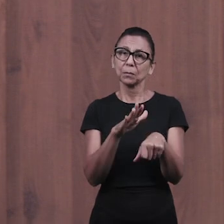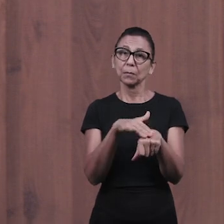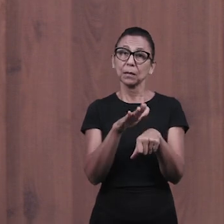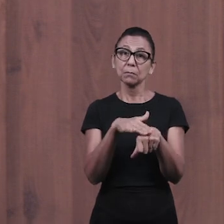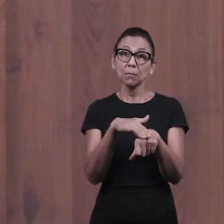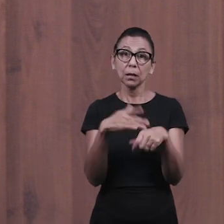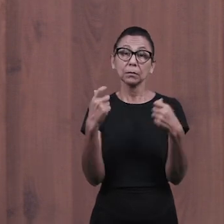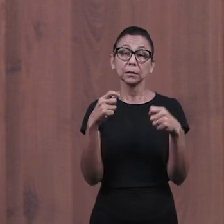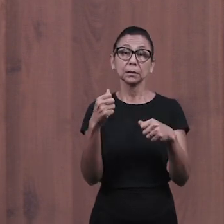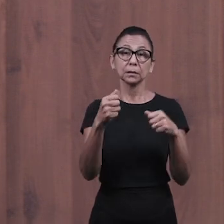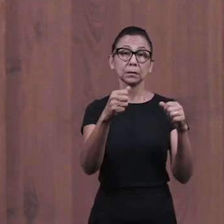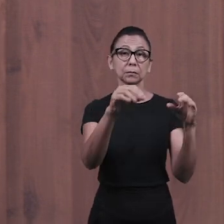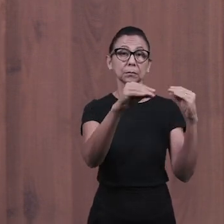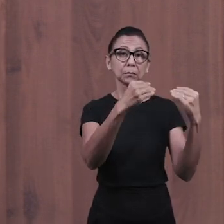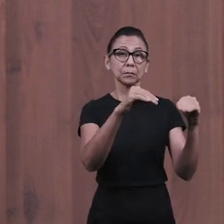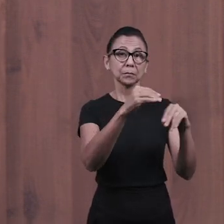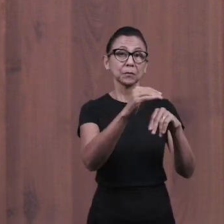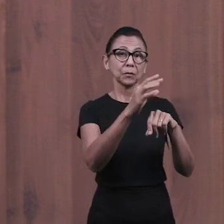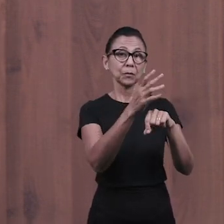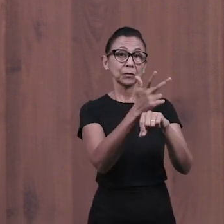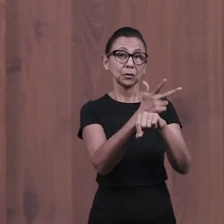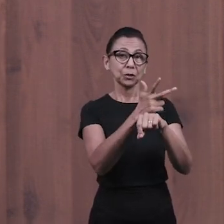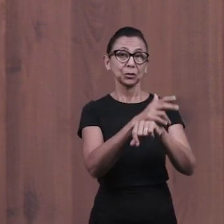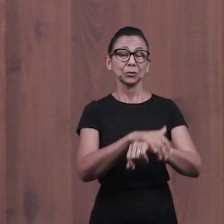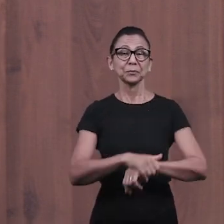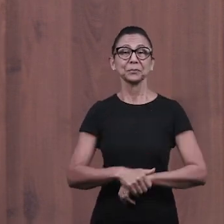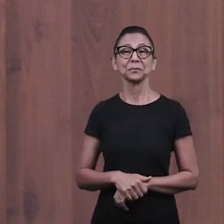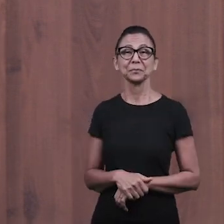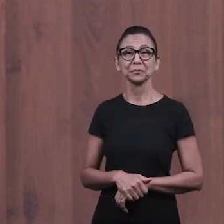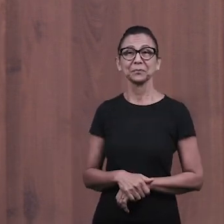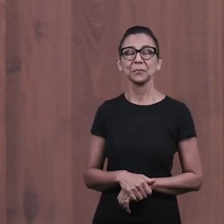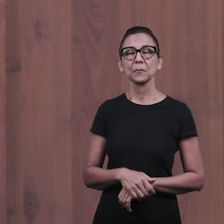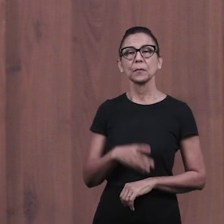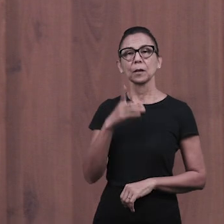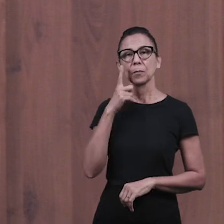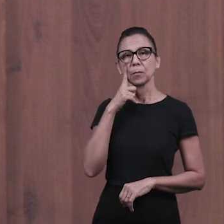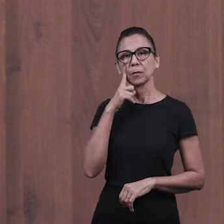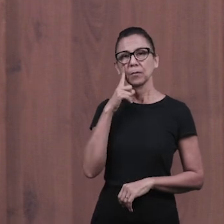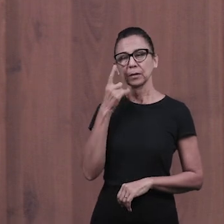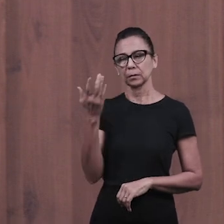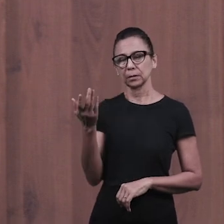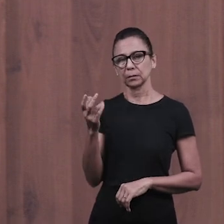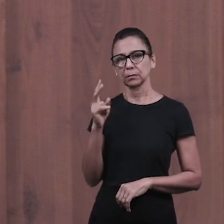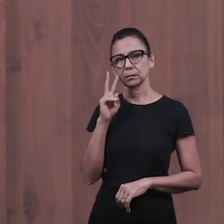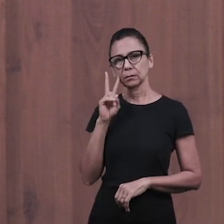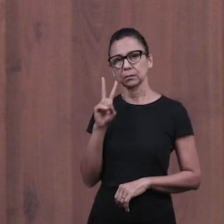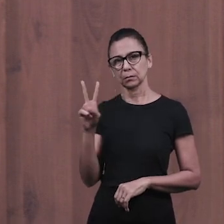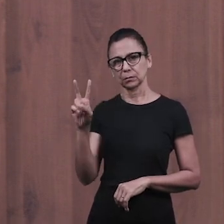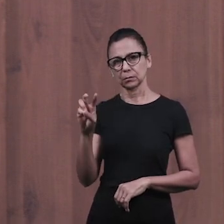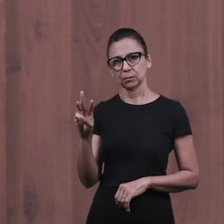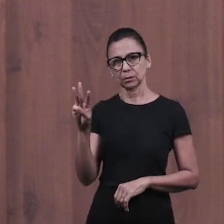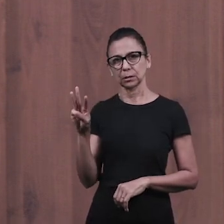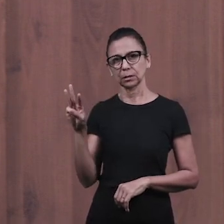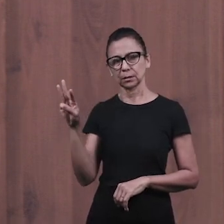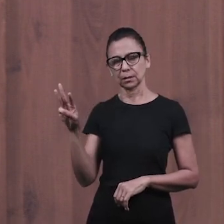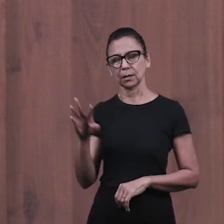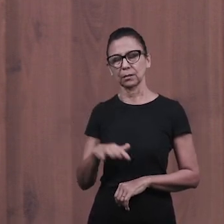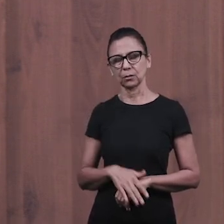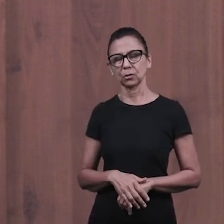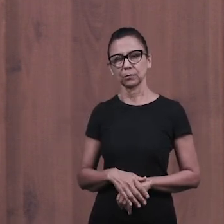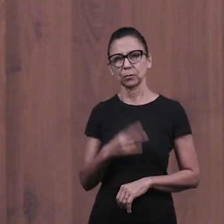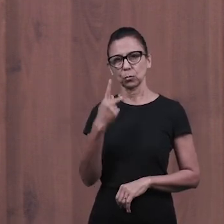exterior. E por isso serão sempre bem-vindos e os irmãos poderão ver ali no nosso site a apresentação dos vídeos, conforme